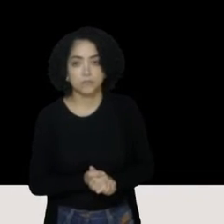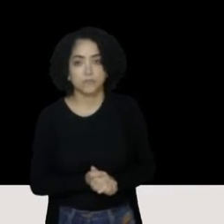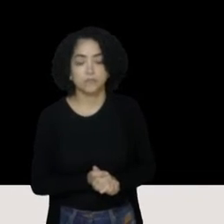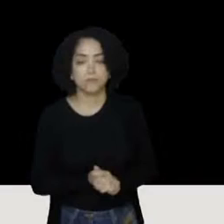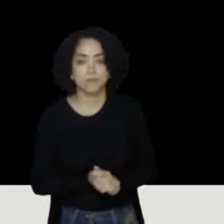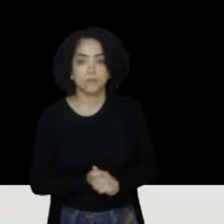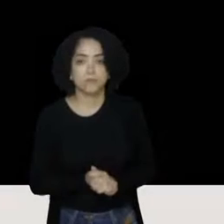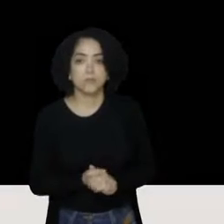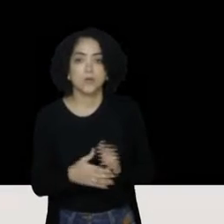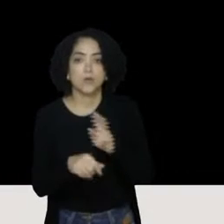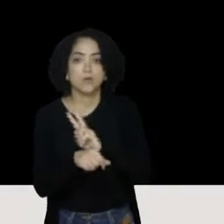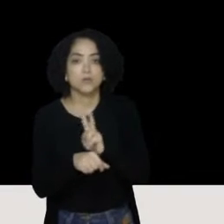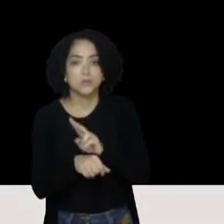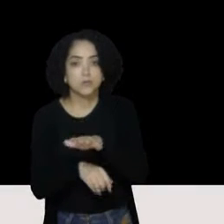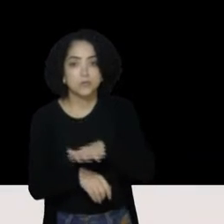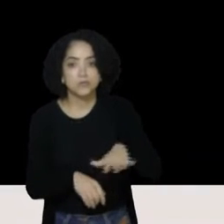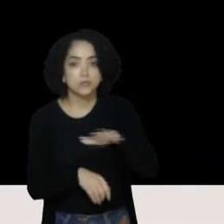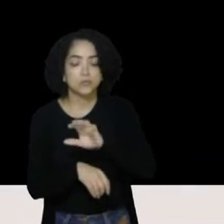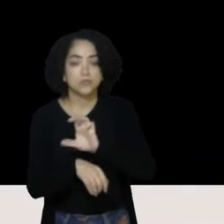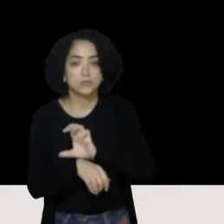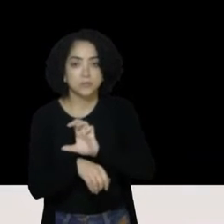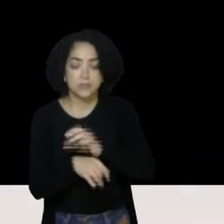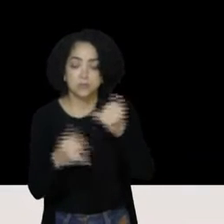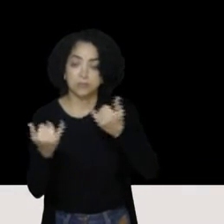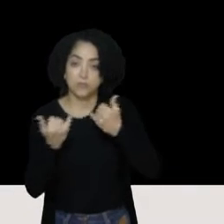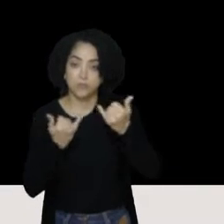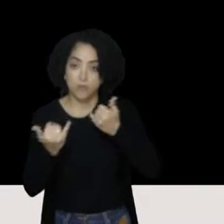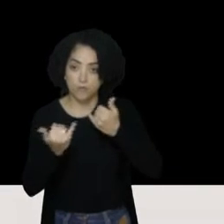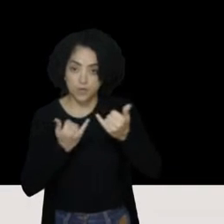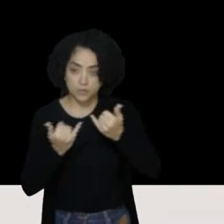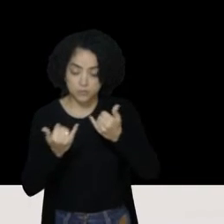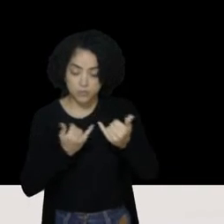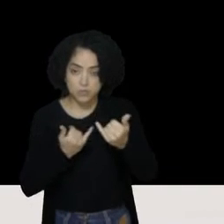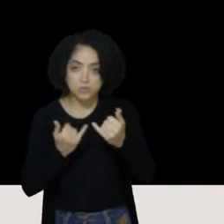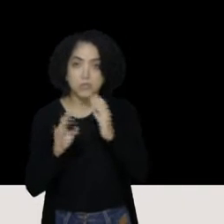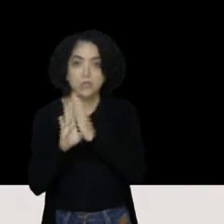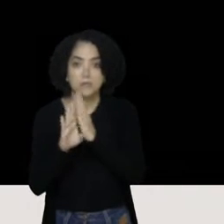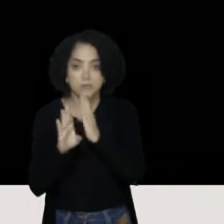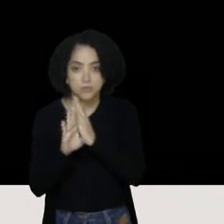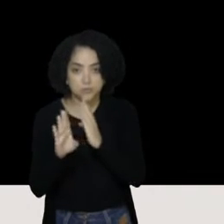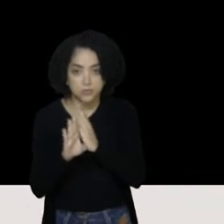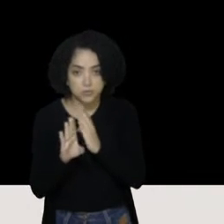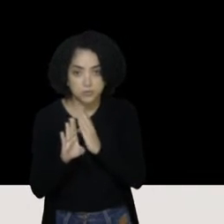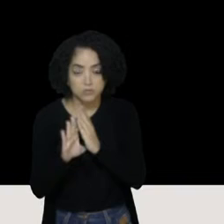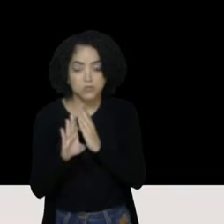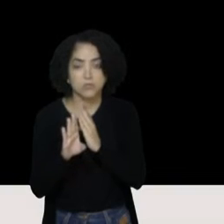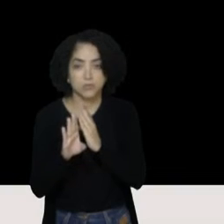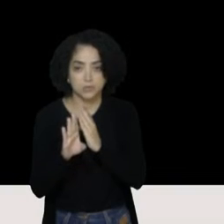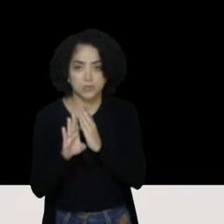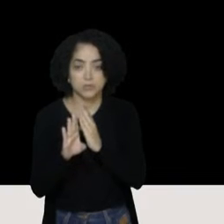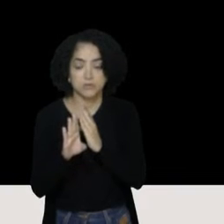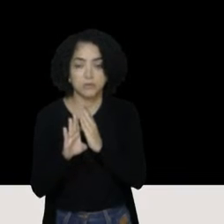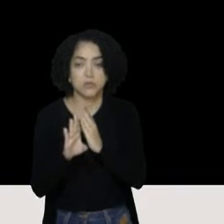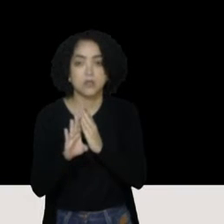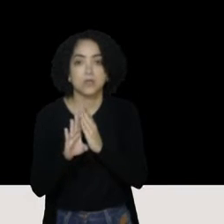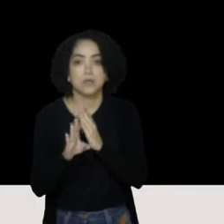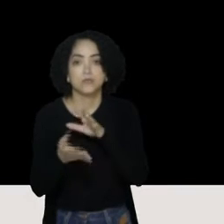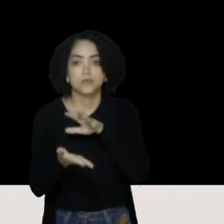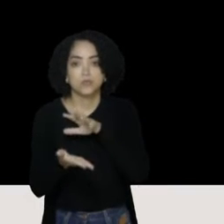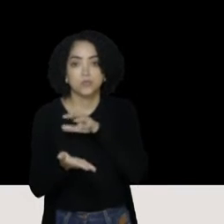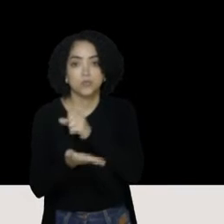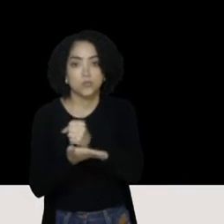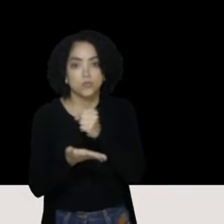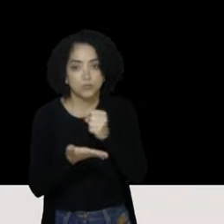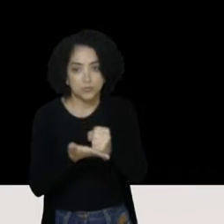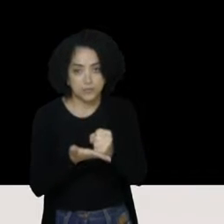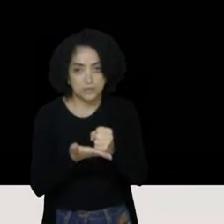ao Controlador-Geral de Estado informações acerca de investigações do contrato